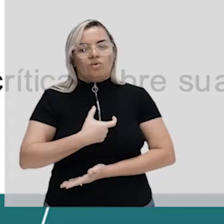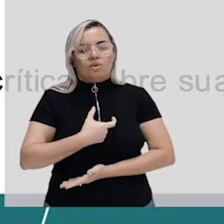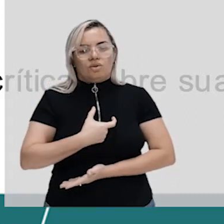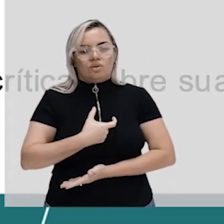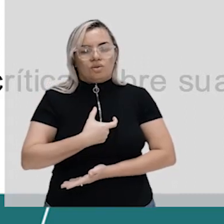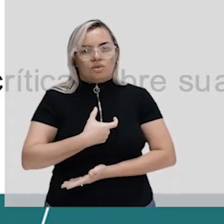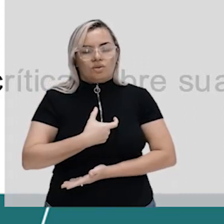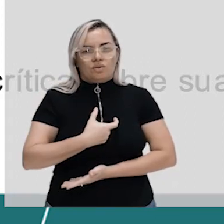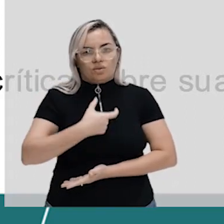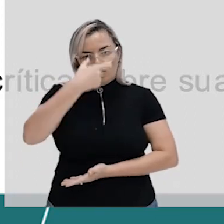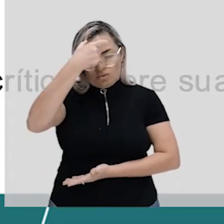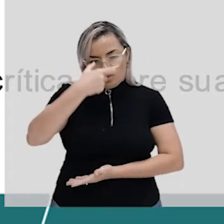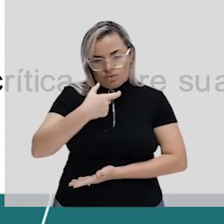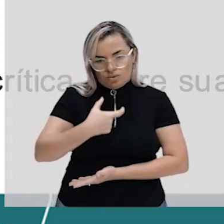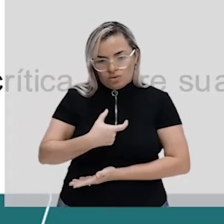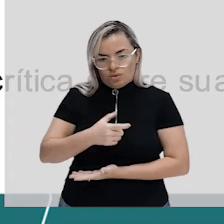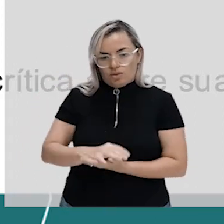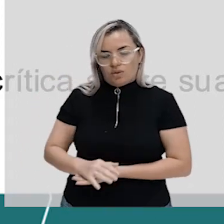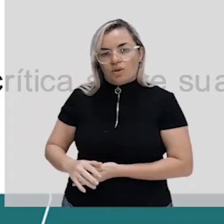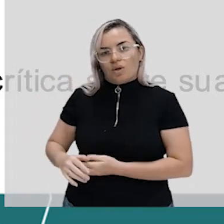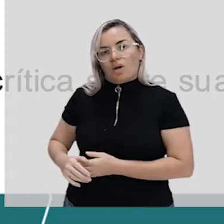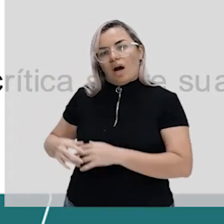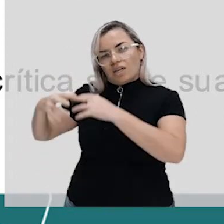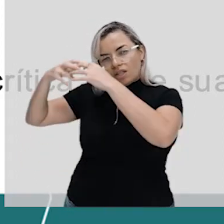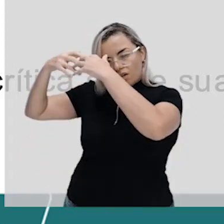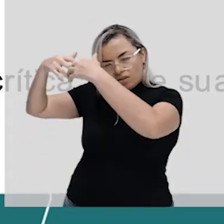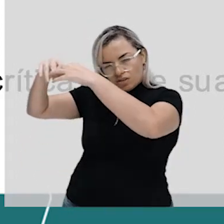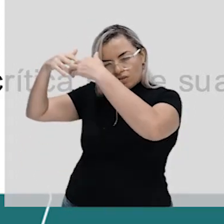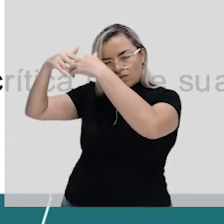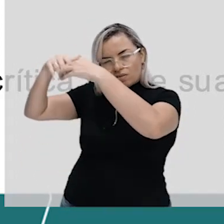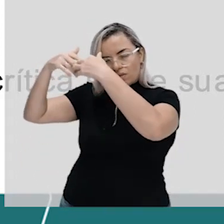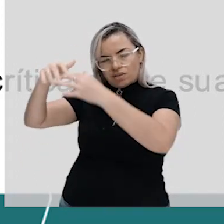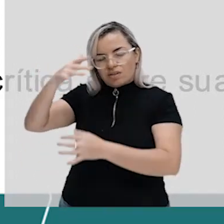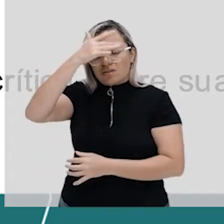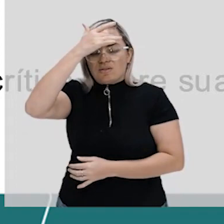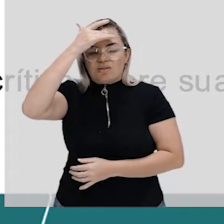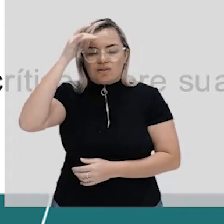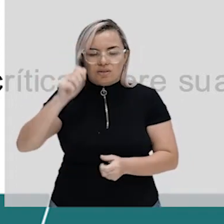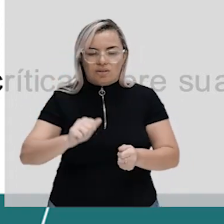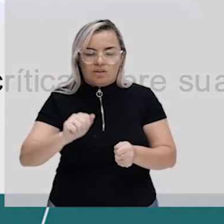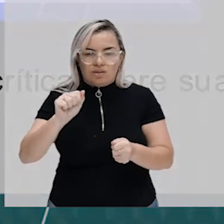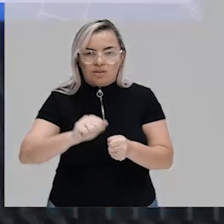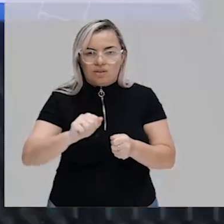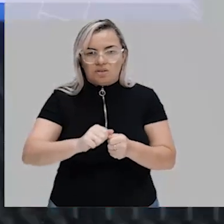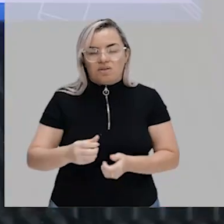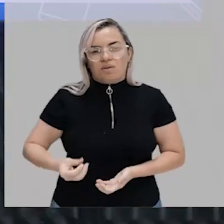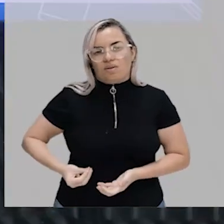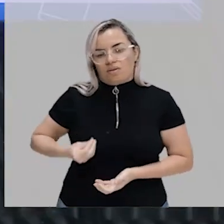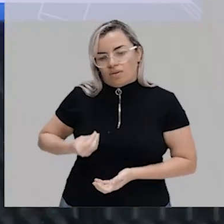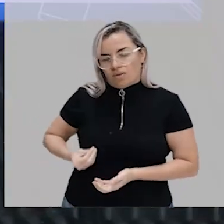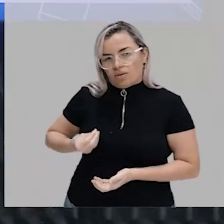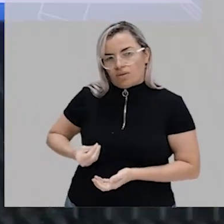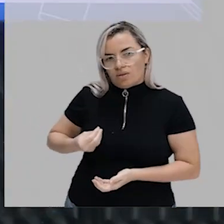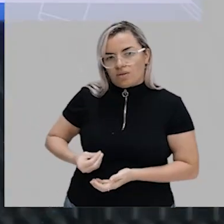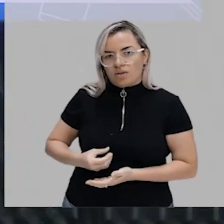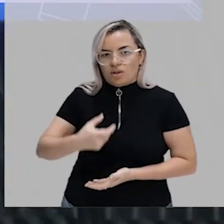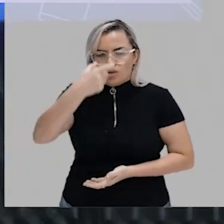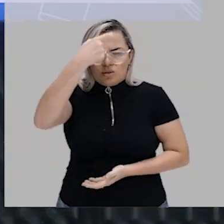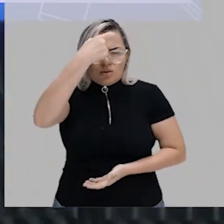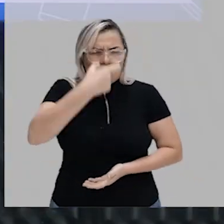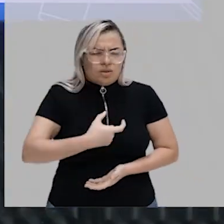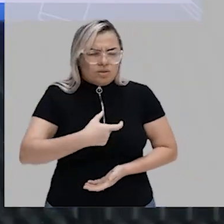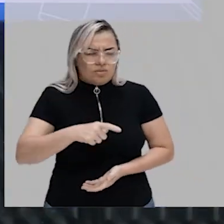tempo. As reflexões que o ser humano acabou fazendo sobre a sua vida, a sua